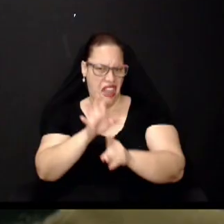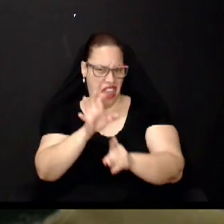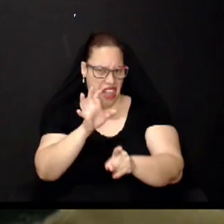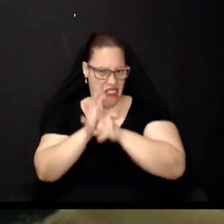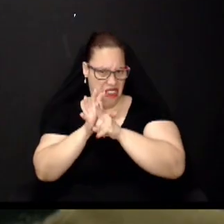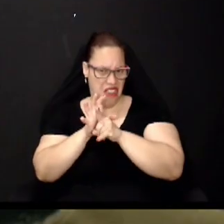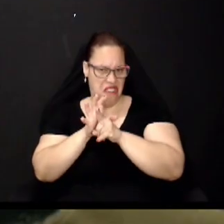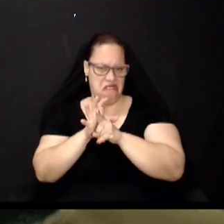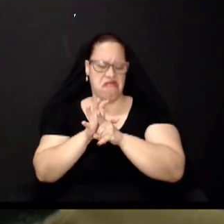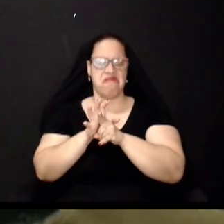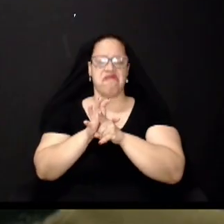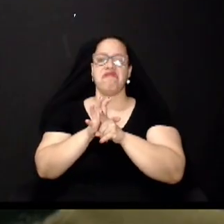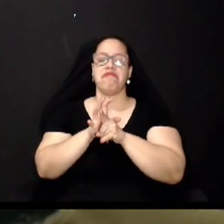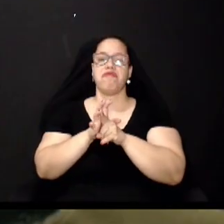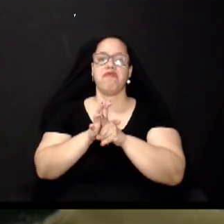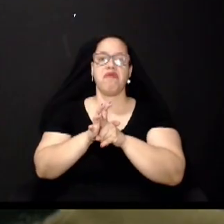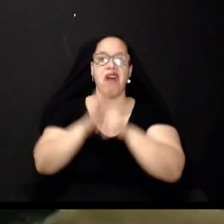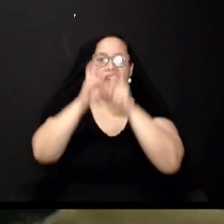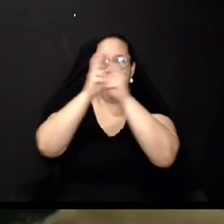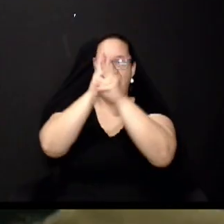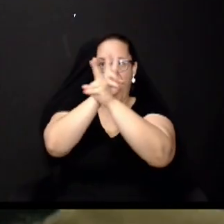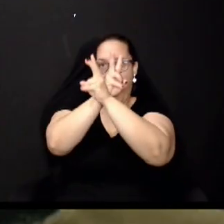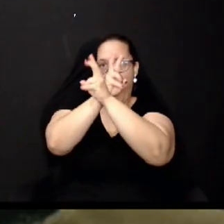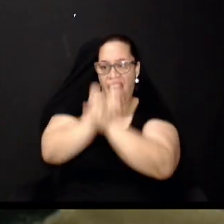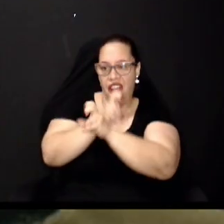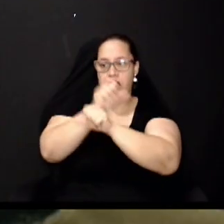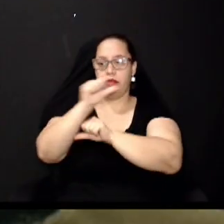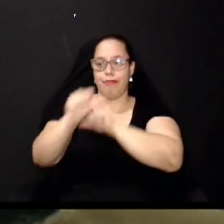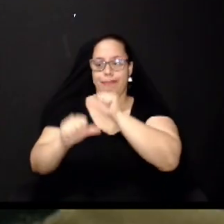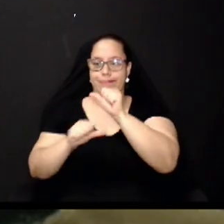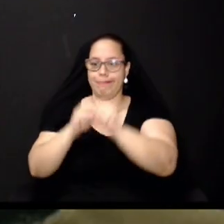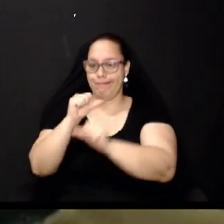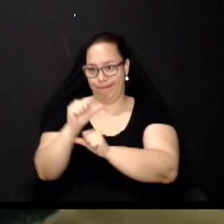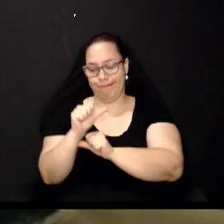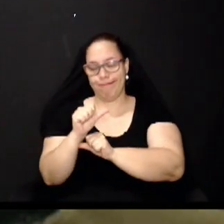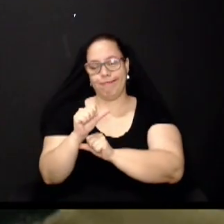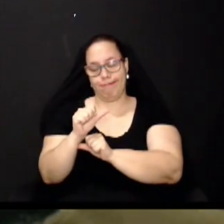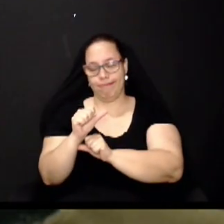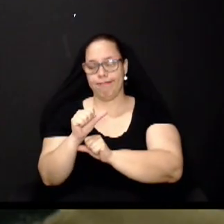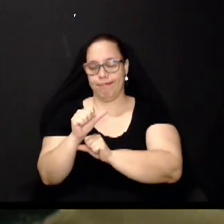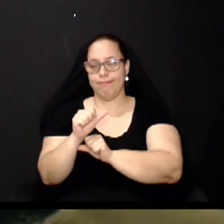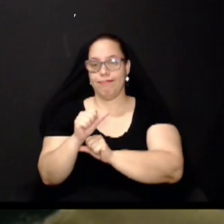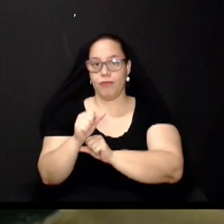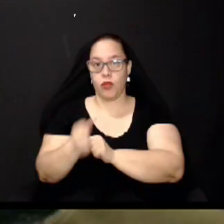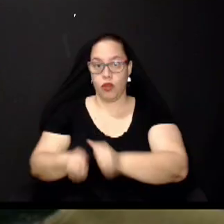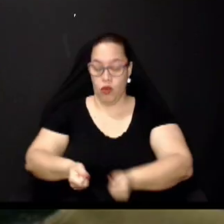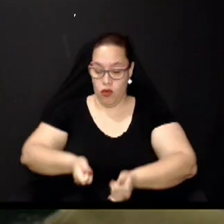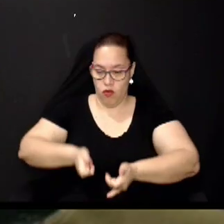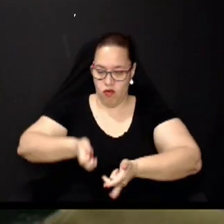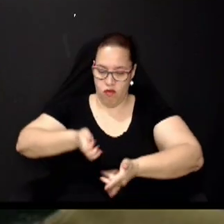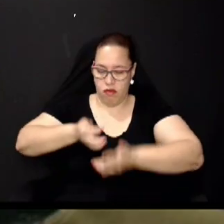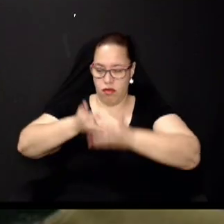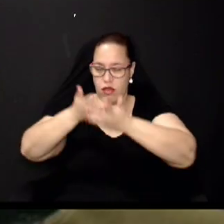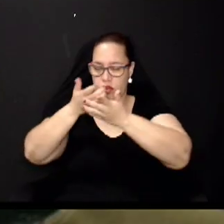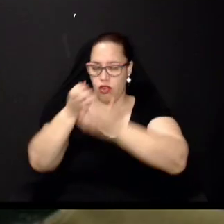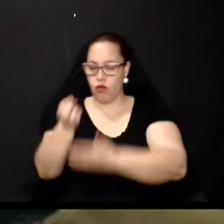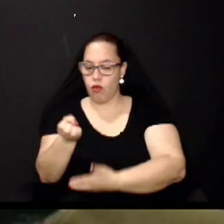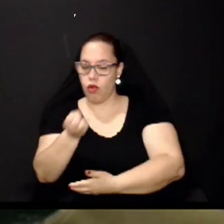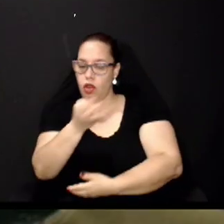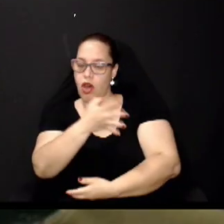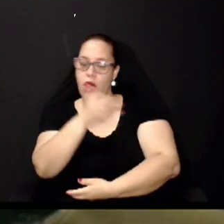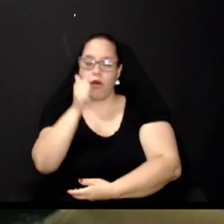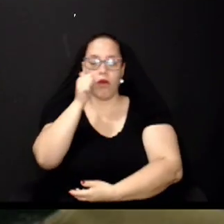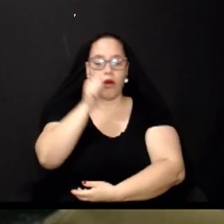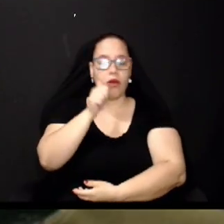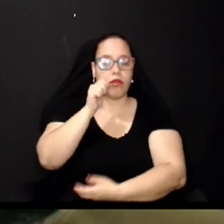tóxico, passou por essa mudança, né, ressurgiu como uma fênix, e aí depois de um tempo voltou